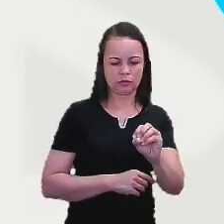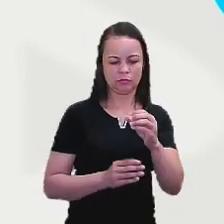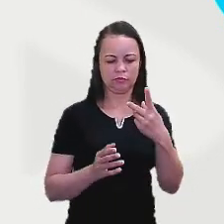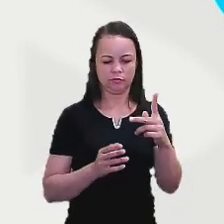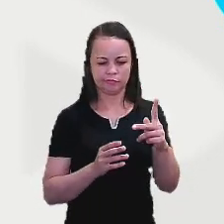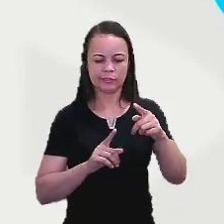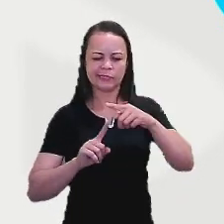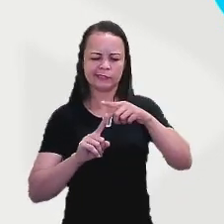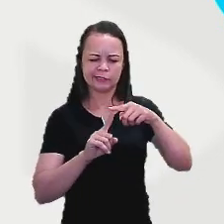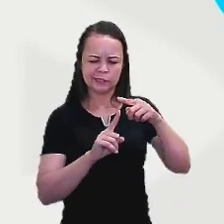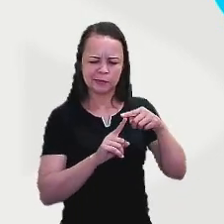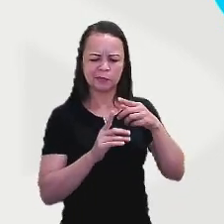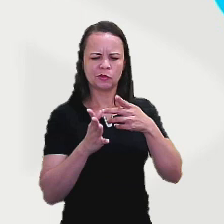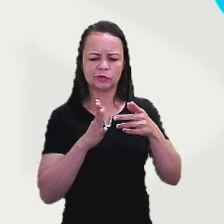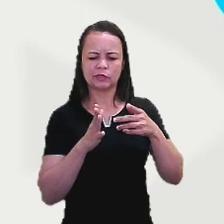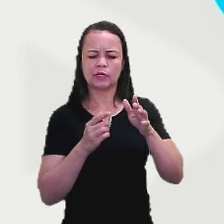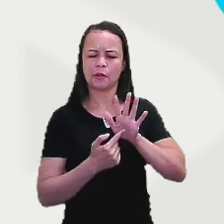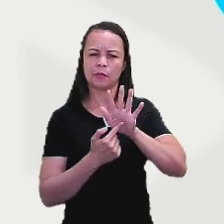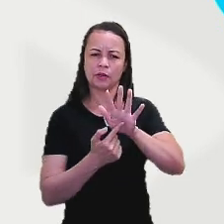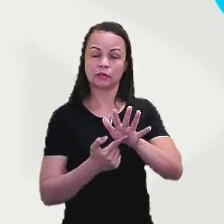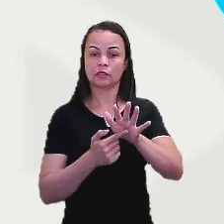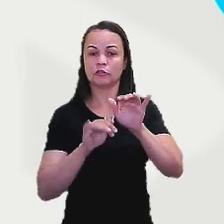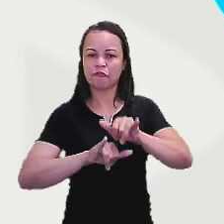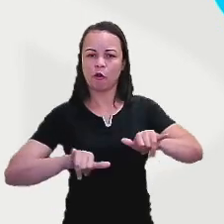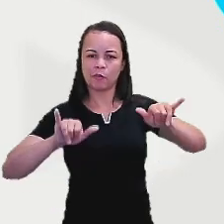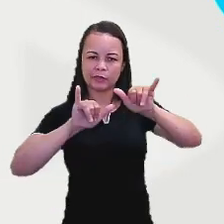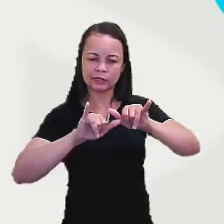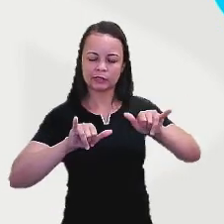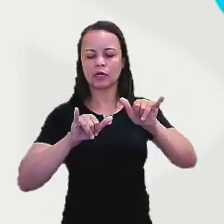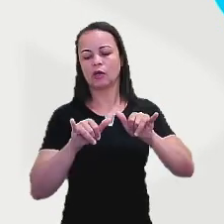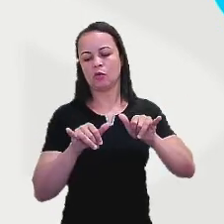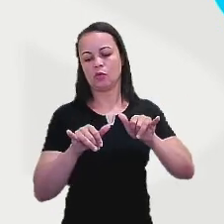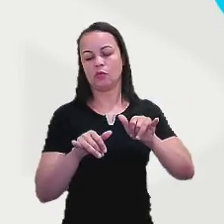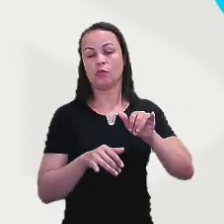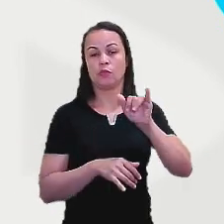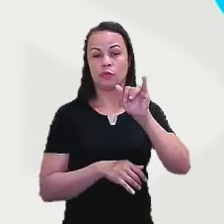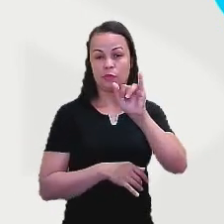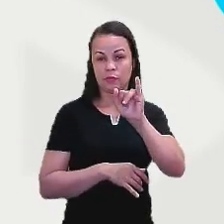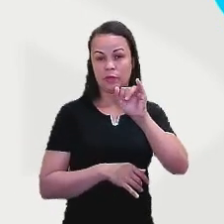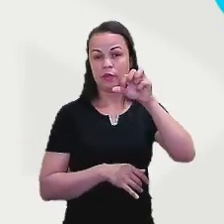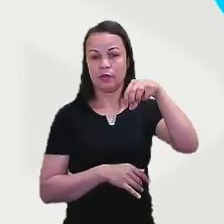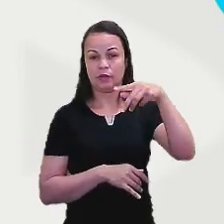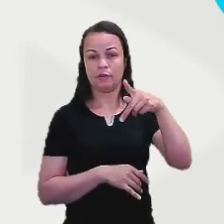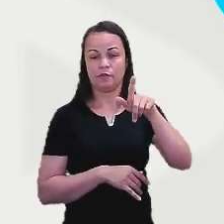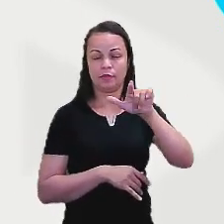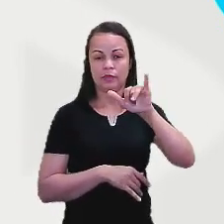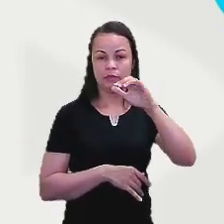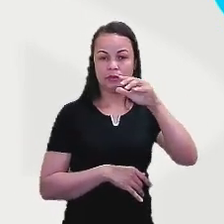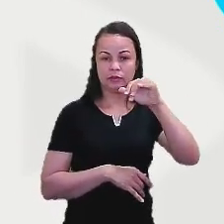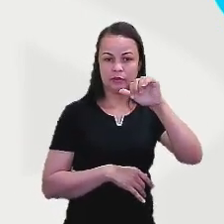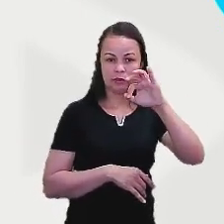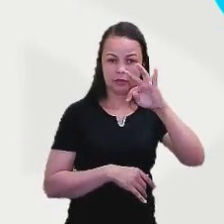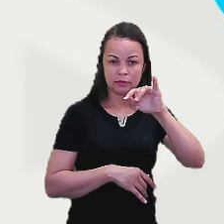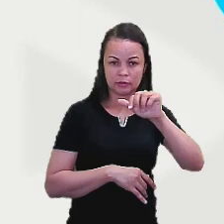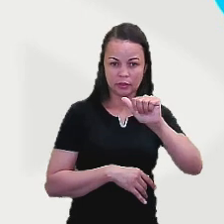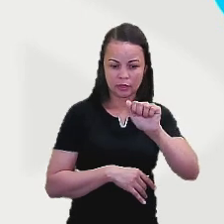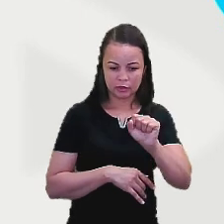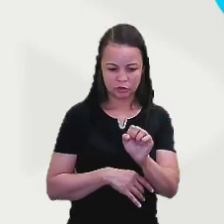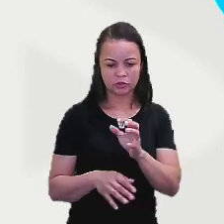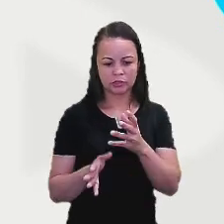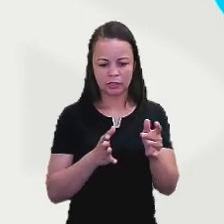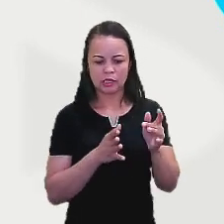a presença de informações implícitas sobre determinado texto sem citá-lo. Então, é